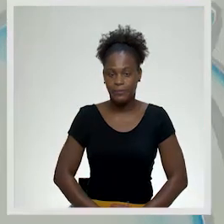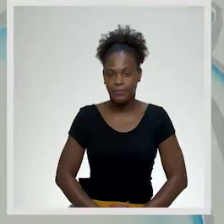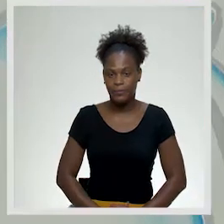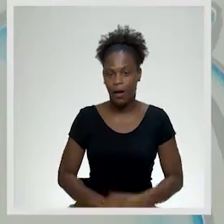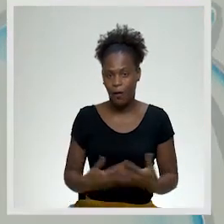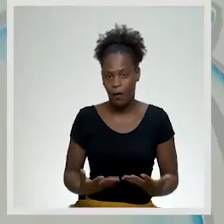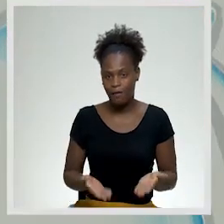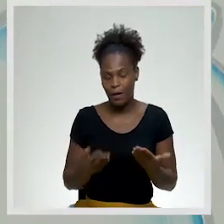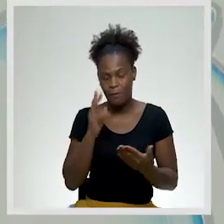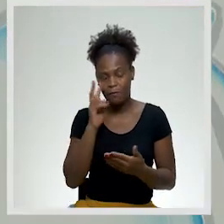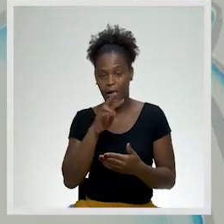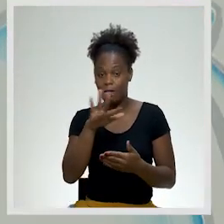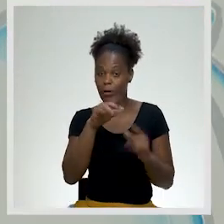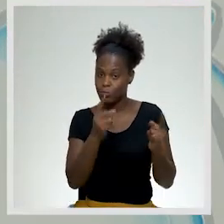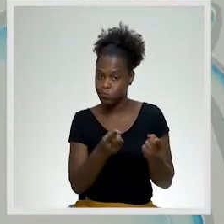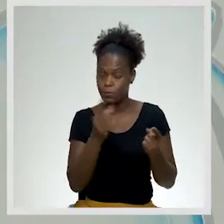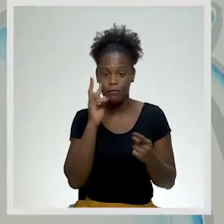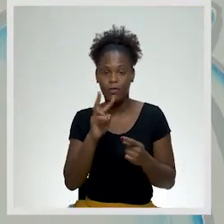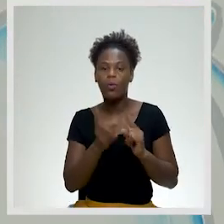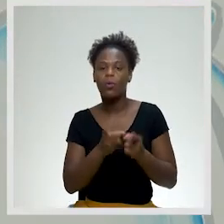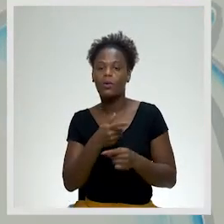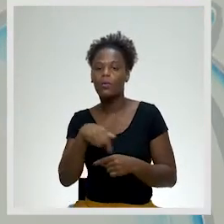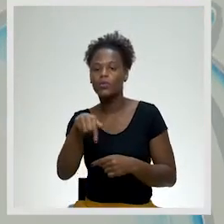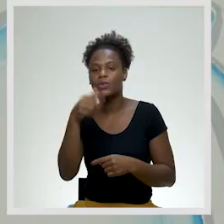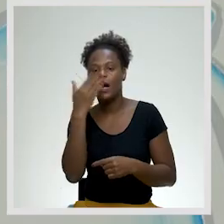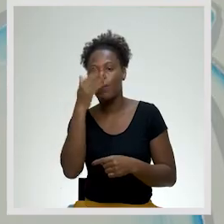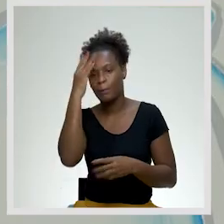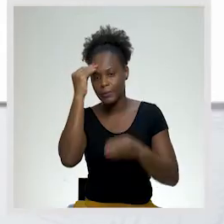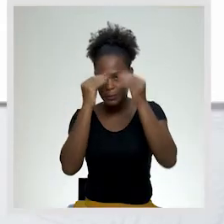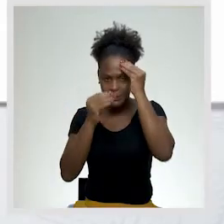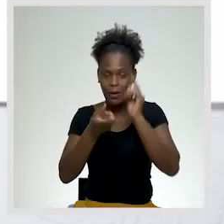Vamos ver de forma resumida o que é que nós aprendemos na aula de hoje.